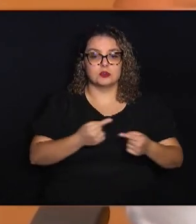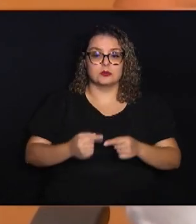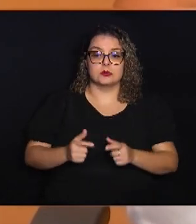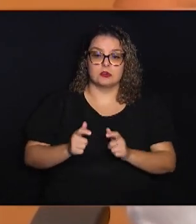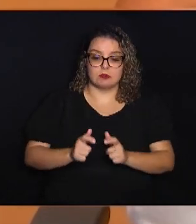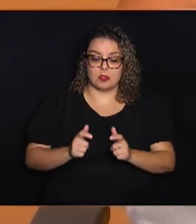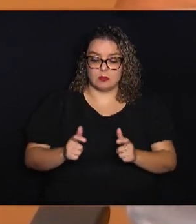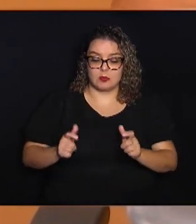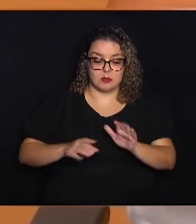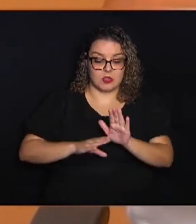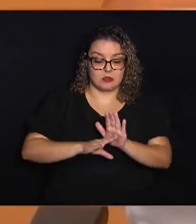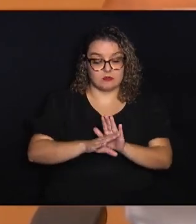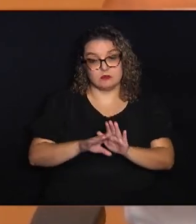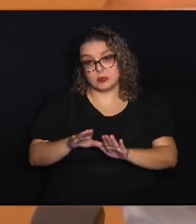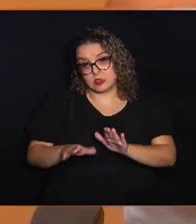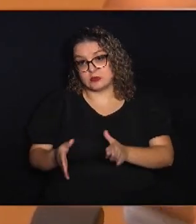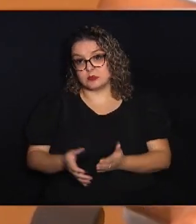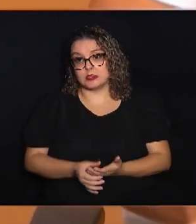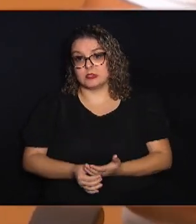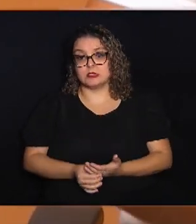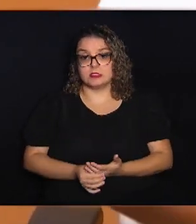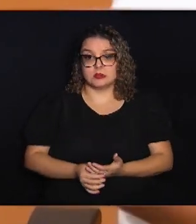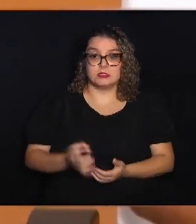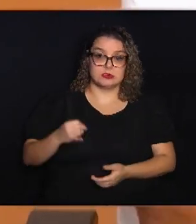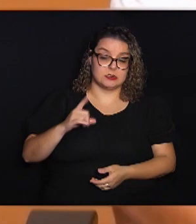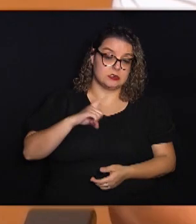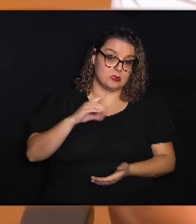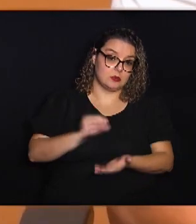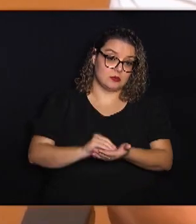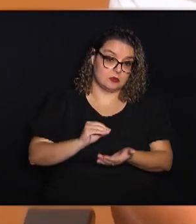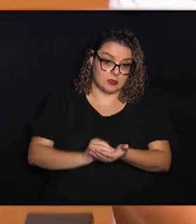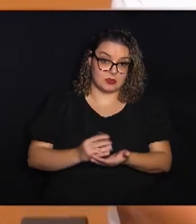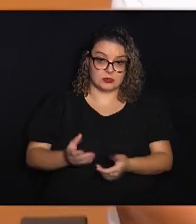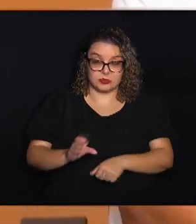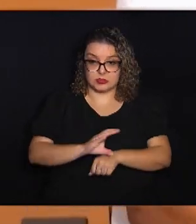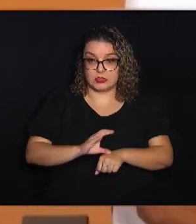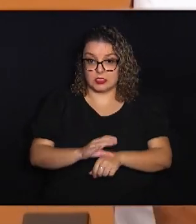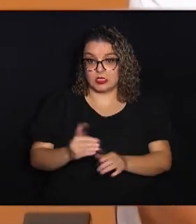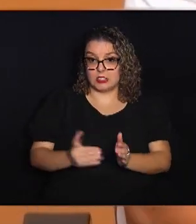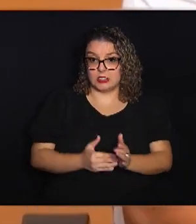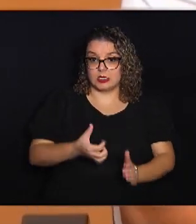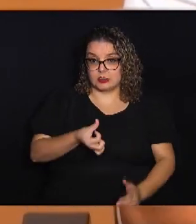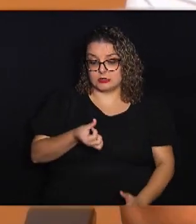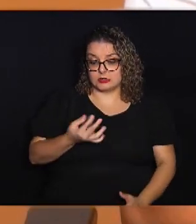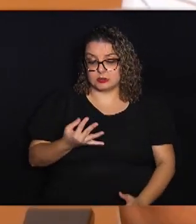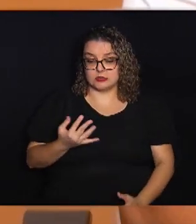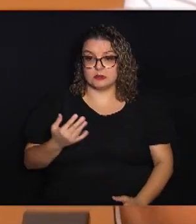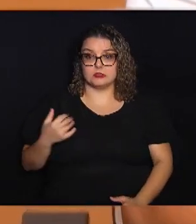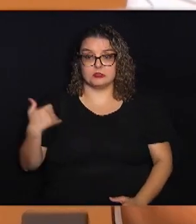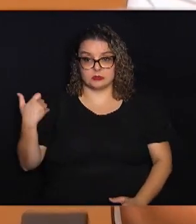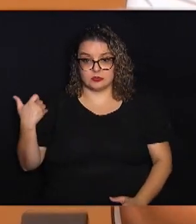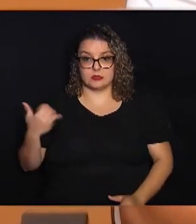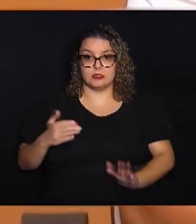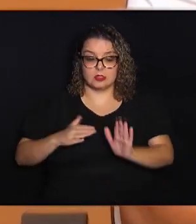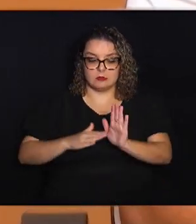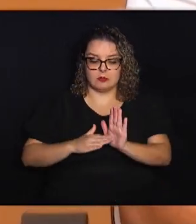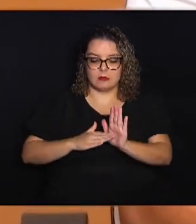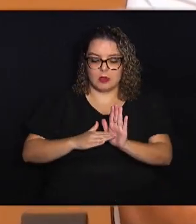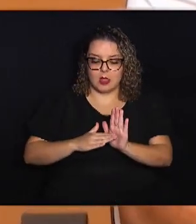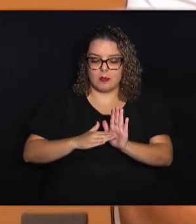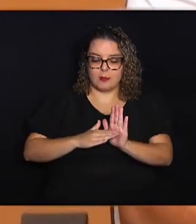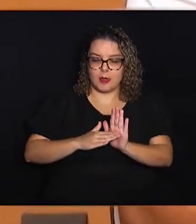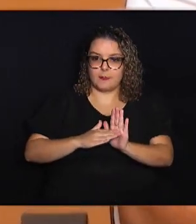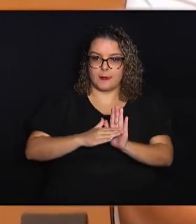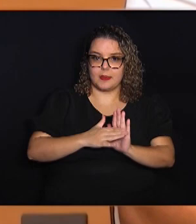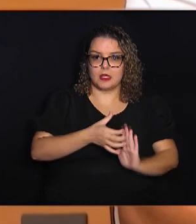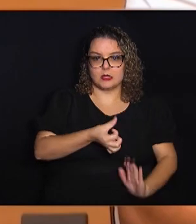progressividade, talvez, né, se tem uma inconstitucionalidade até os 64 anos, por que não a gente não vai escalando de escadinha em escadinha, 61